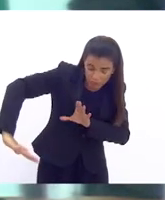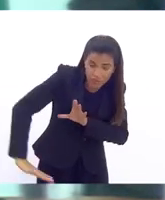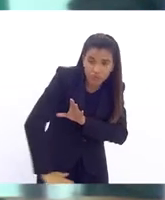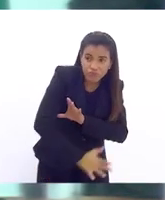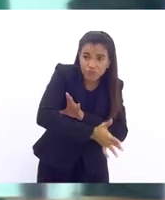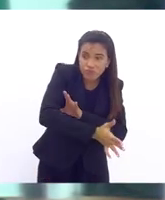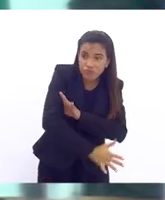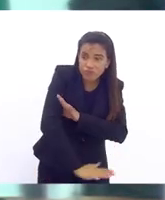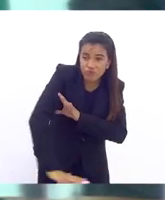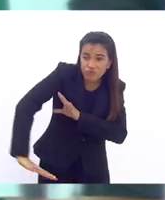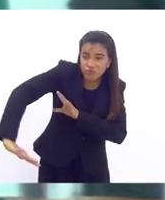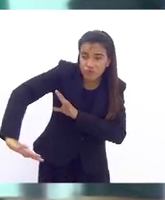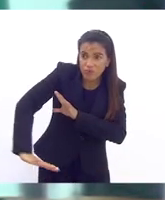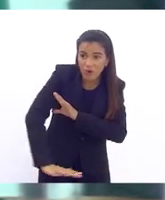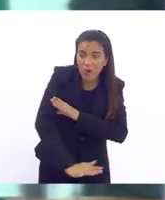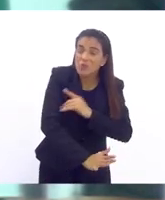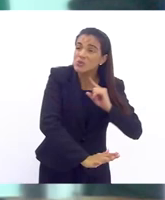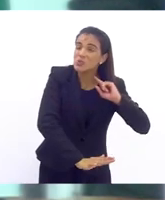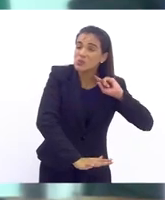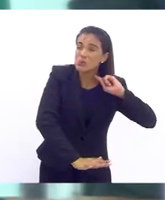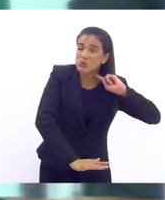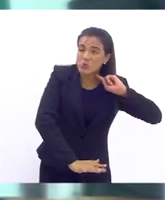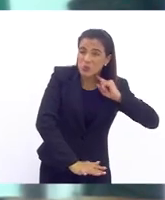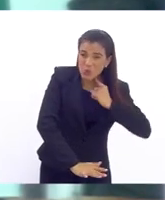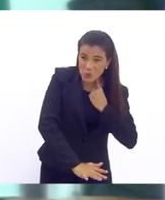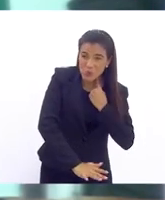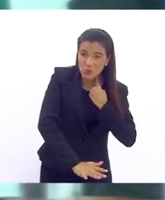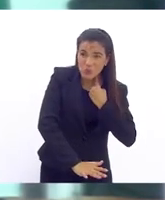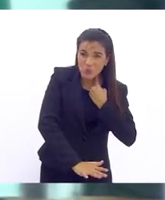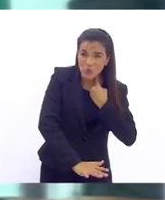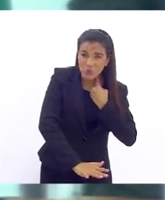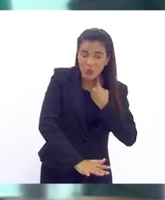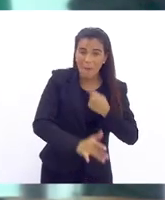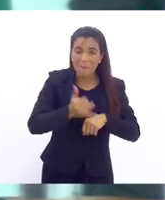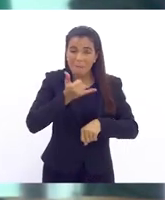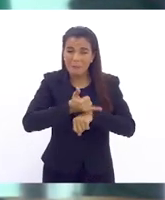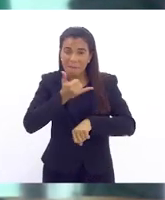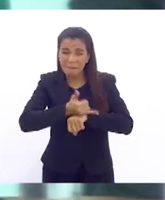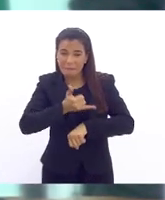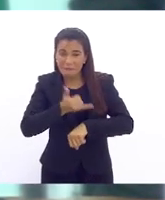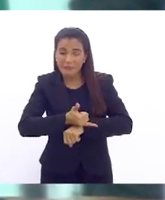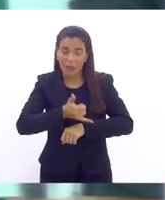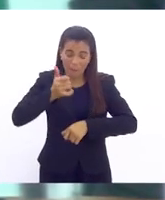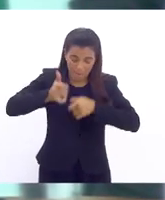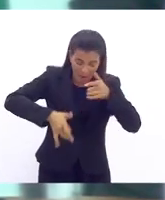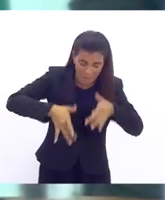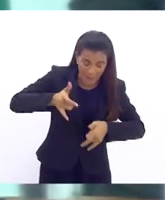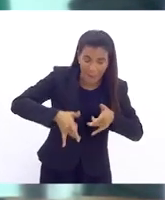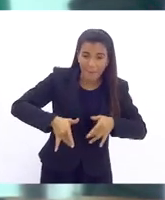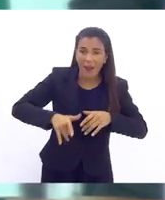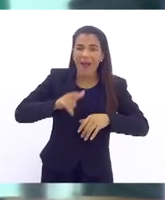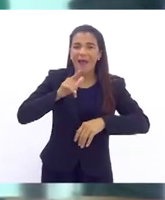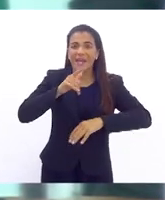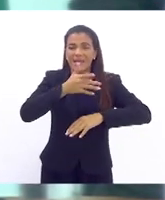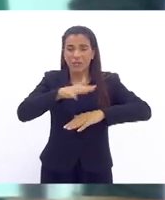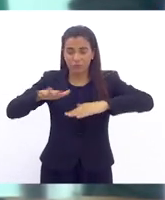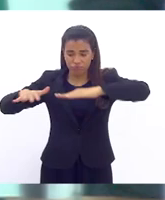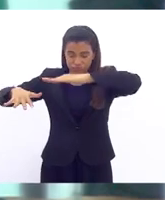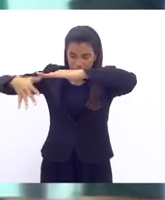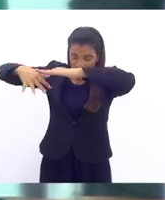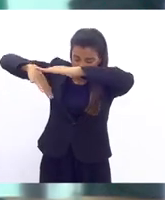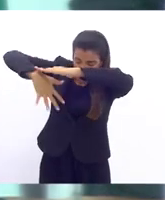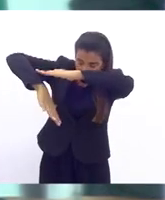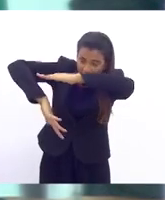diagnosticado contaminado que você tem alguma espécie de metal ali é depositar e tal esse material ele